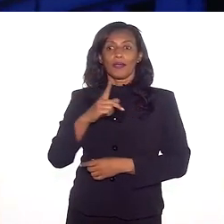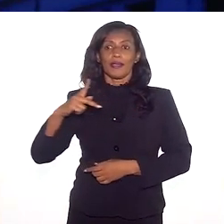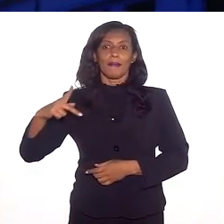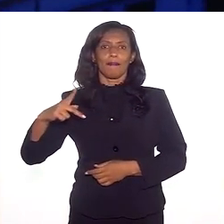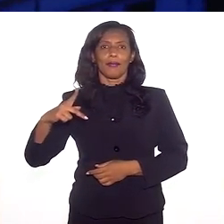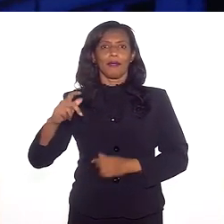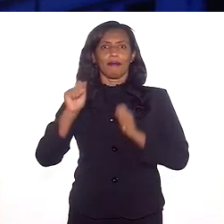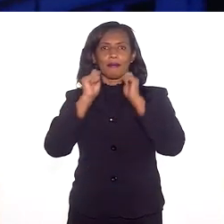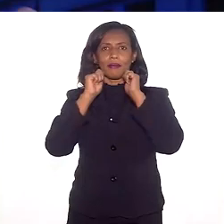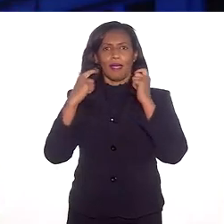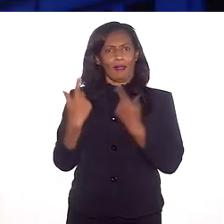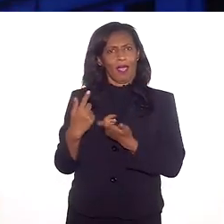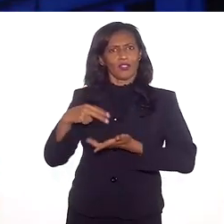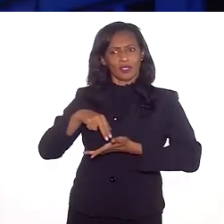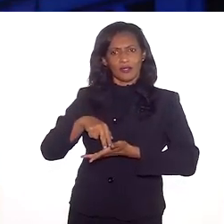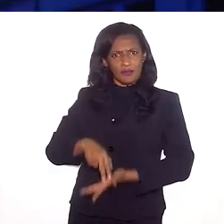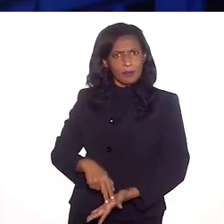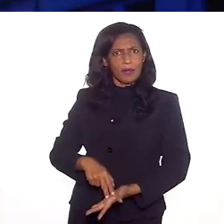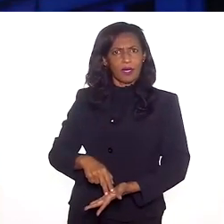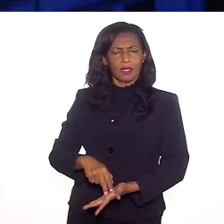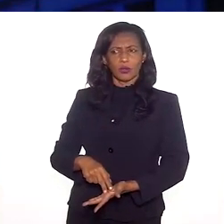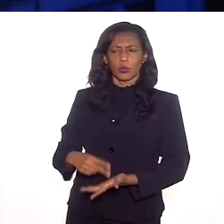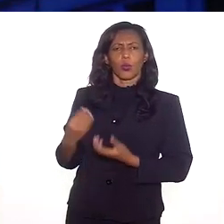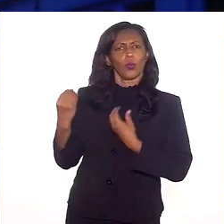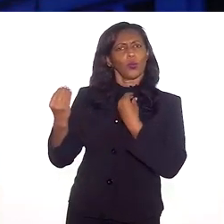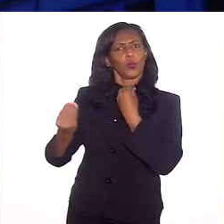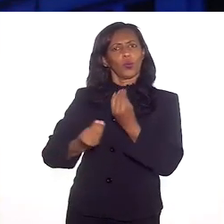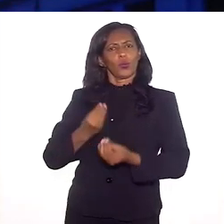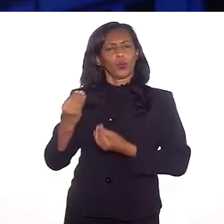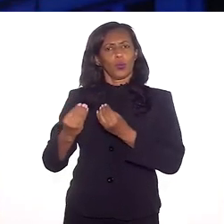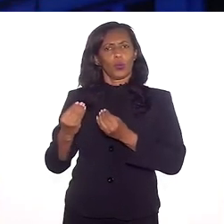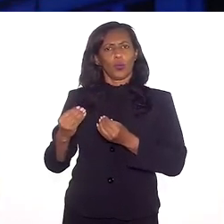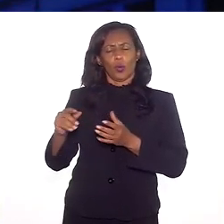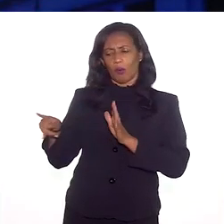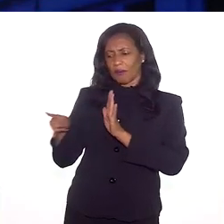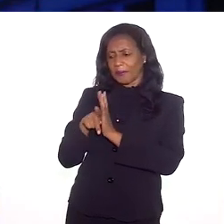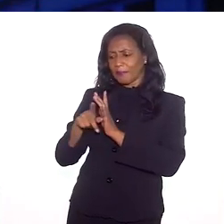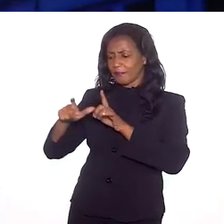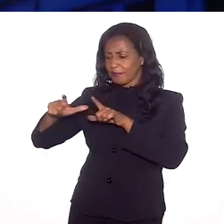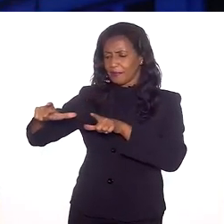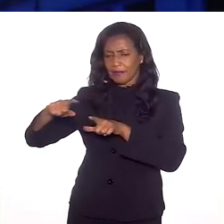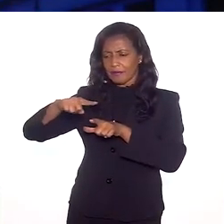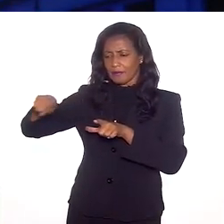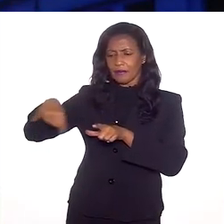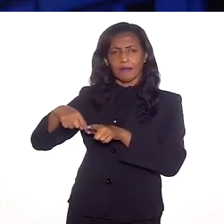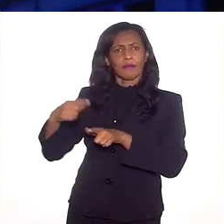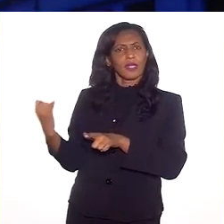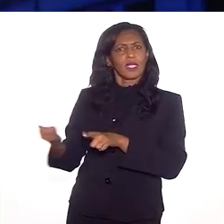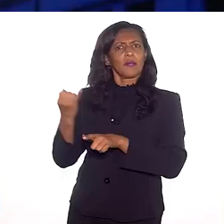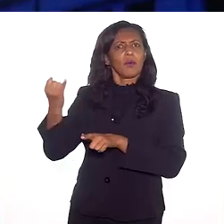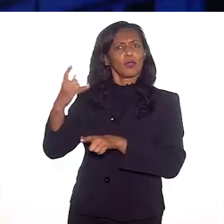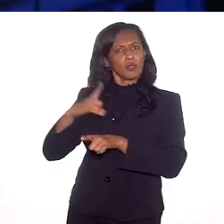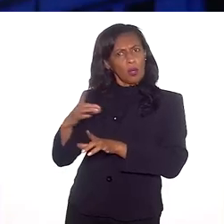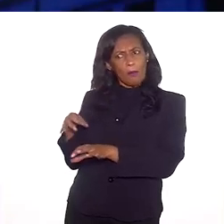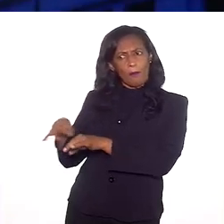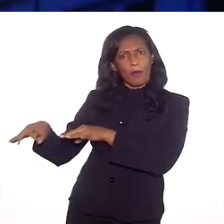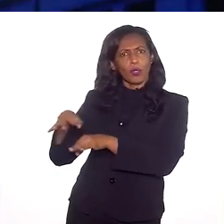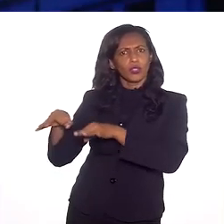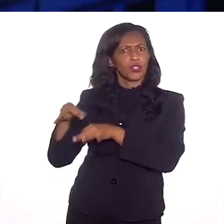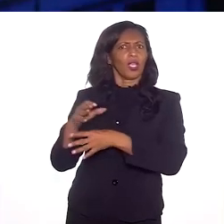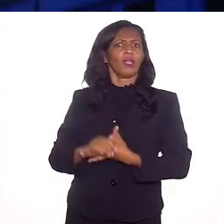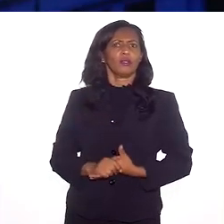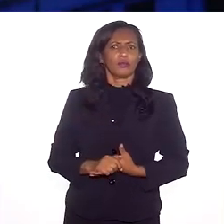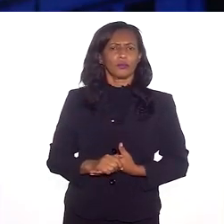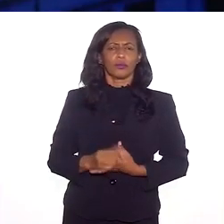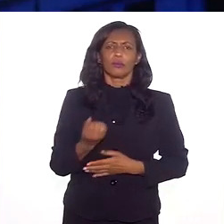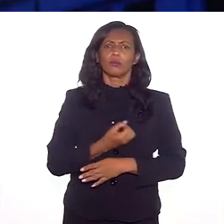da Alerj, né, que está se firmando, tem se firmado como uma parte importante da Alerj aqui, com vários projetos. Quais